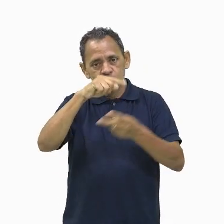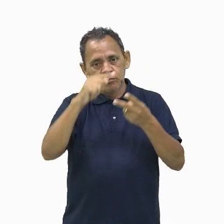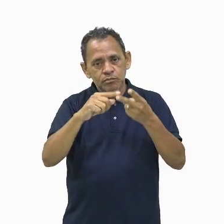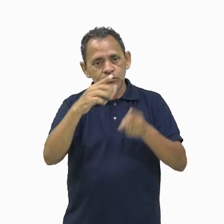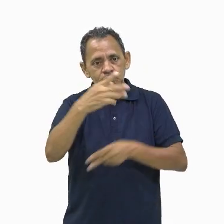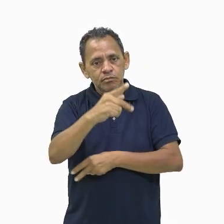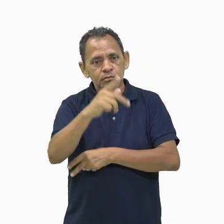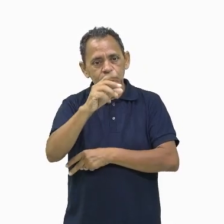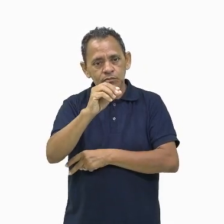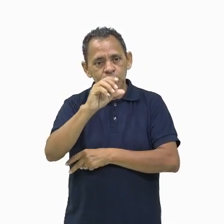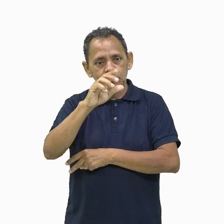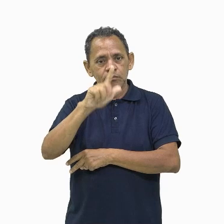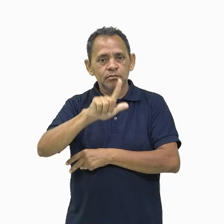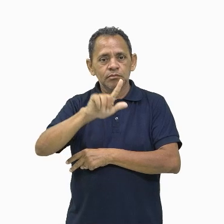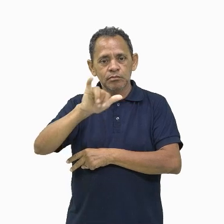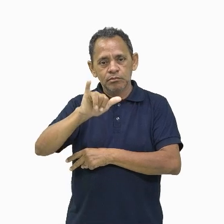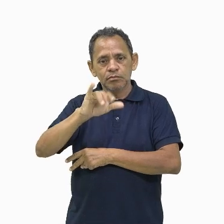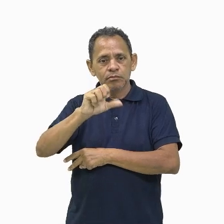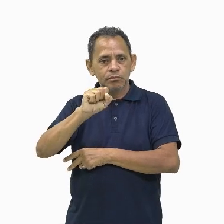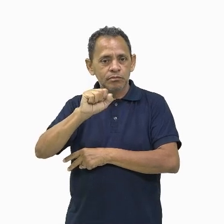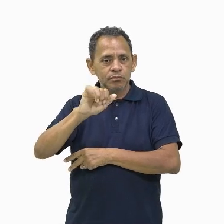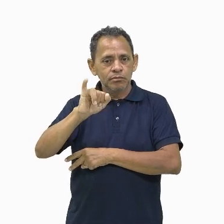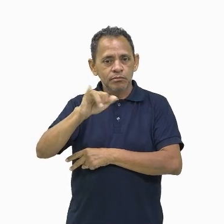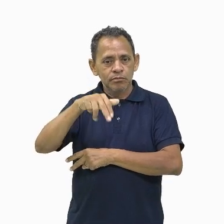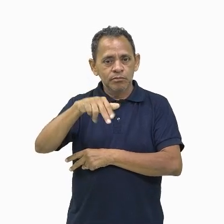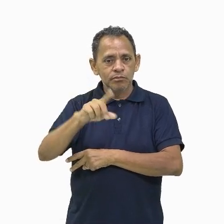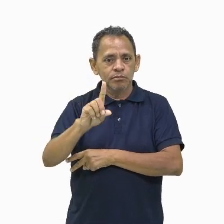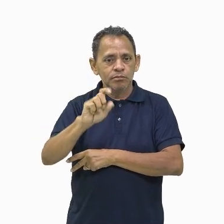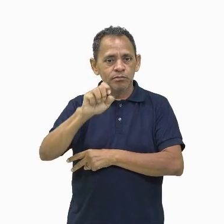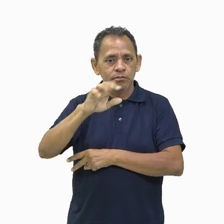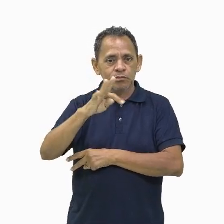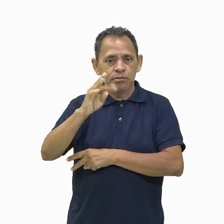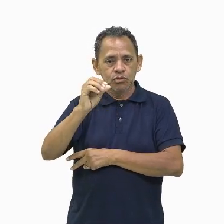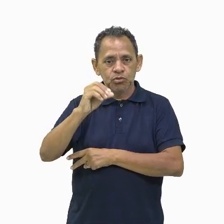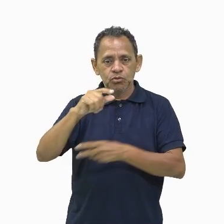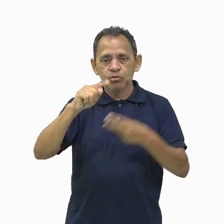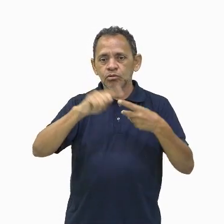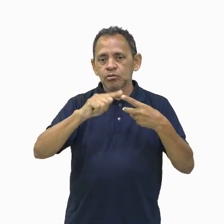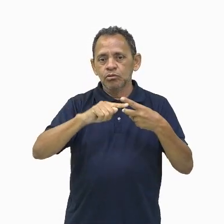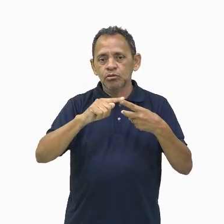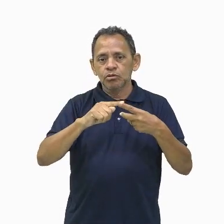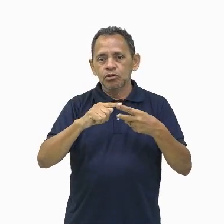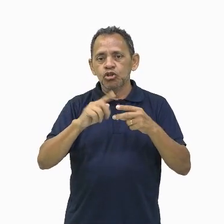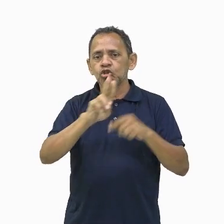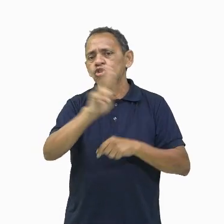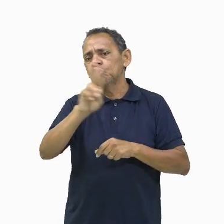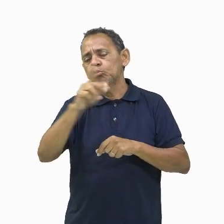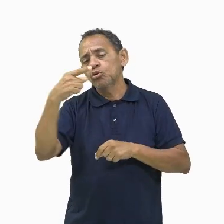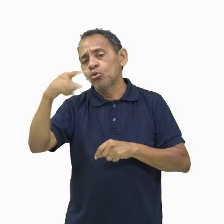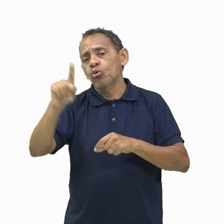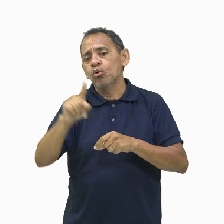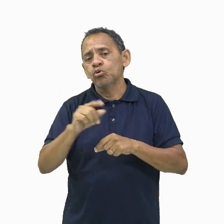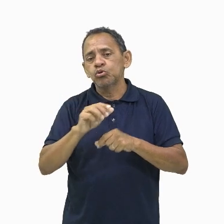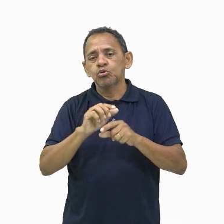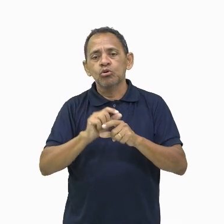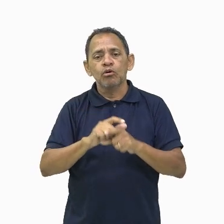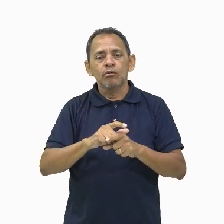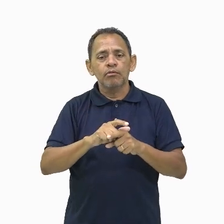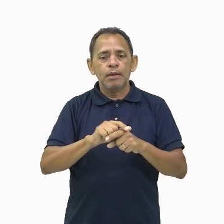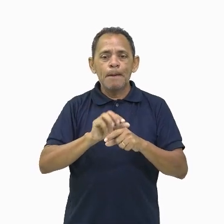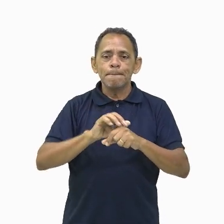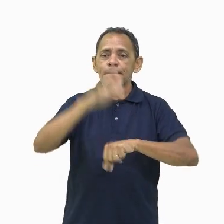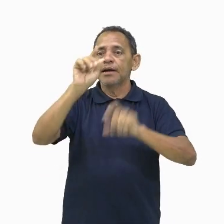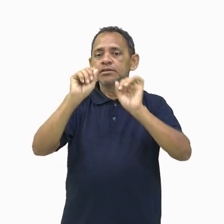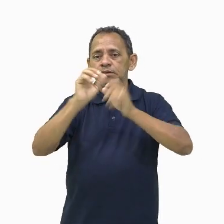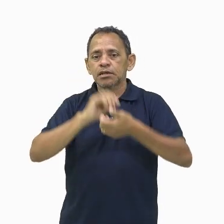né? Síndeto e síndeto. O que é isso? Síndeto, gente, é um outro nome, um nome mais erudito que